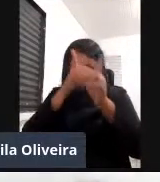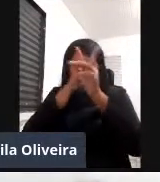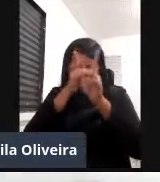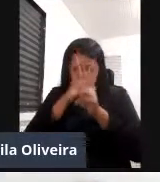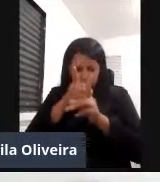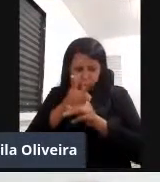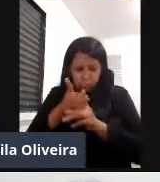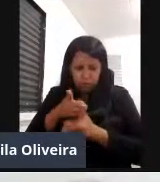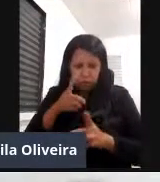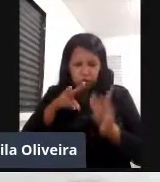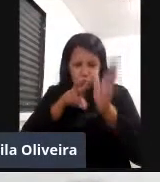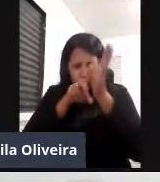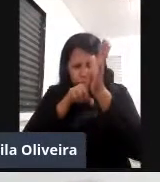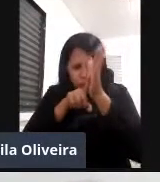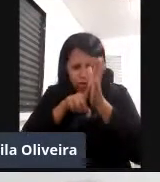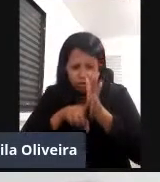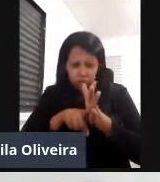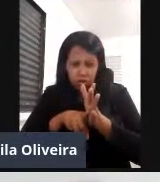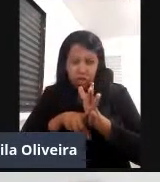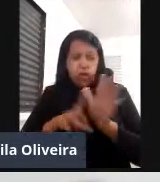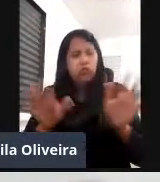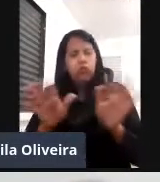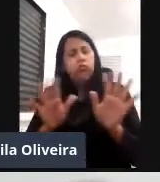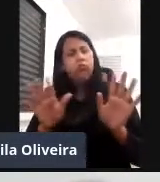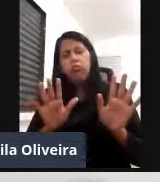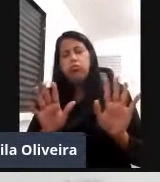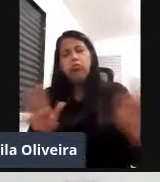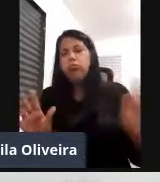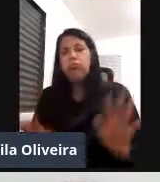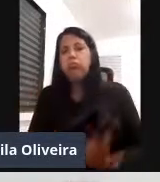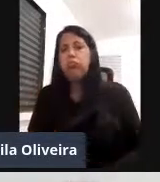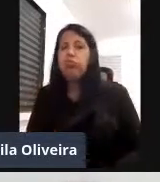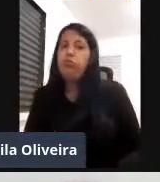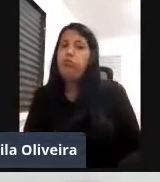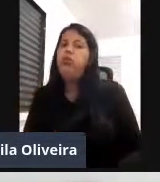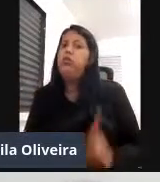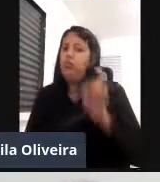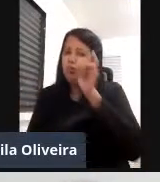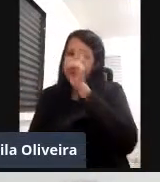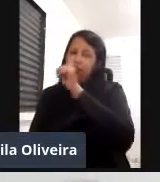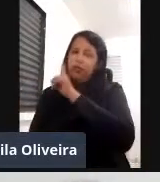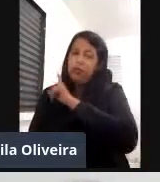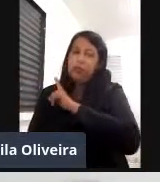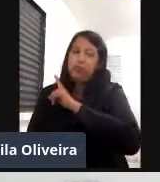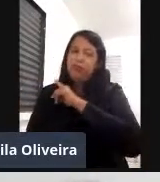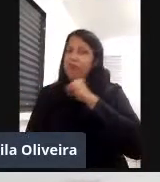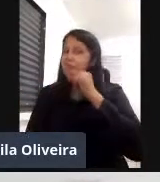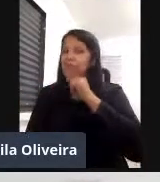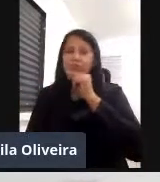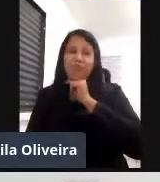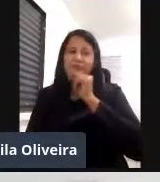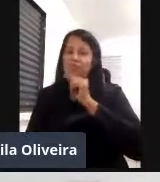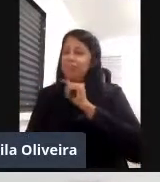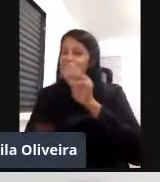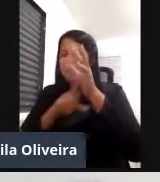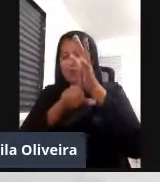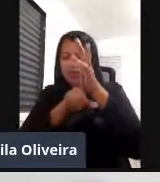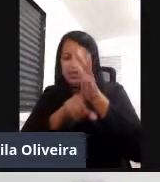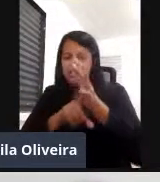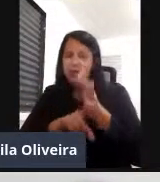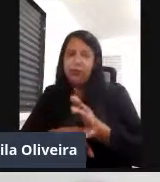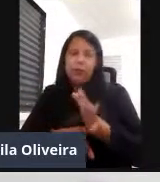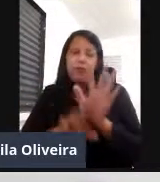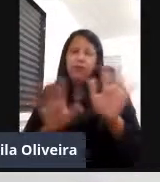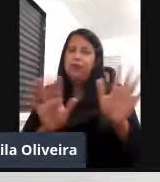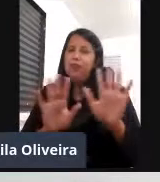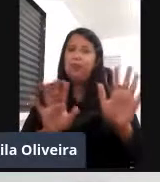que teve sem utilizar a expressão as aspas? A gente não conseguiria ler, olhar item